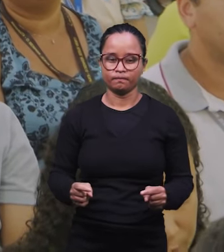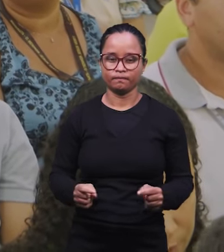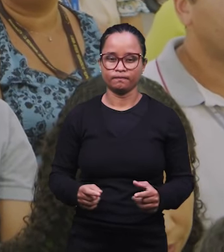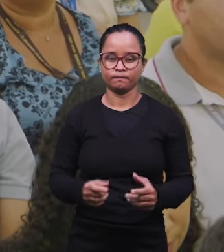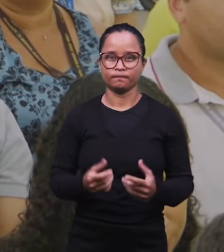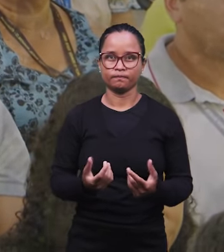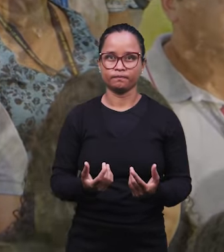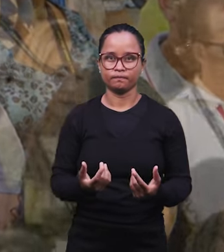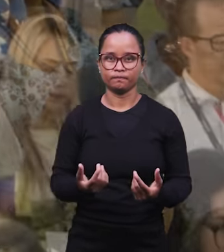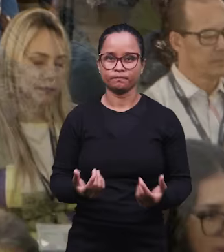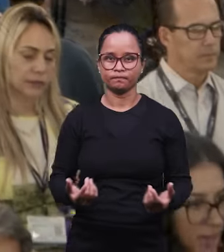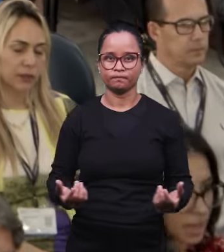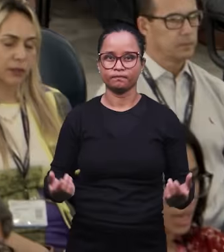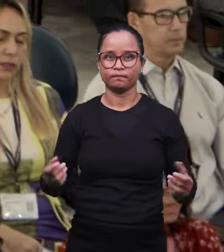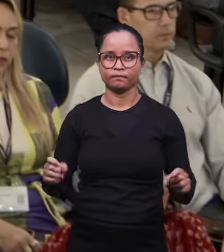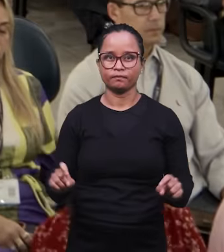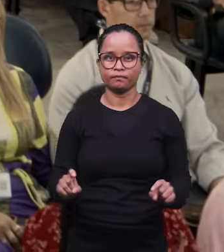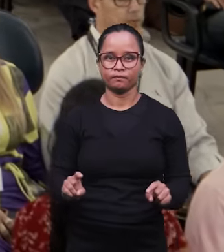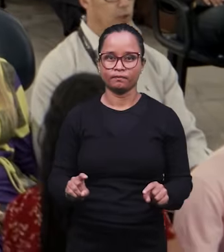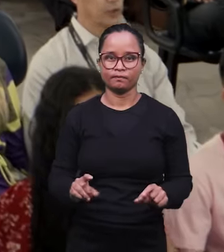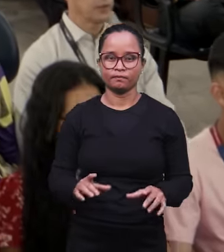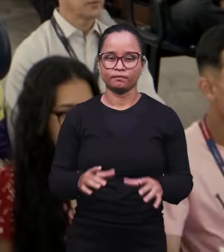Meu Deus.